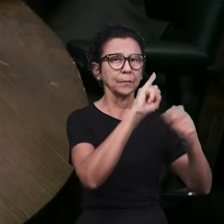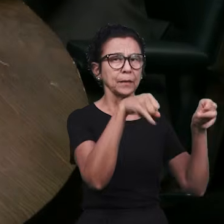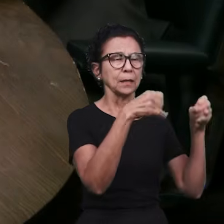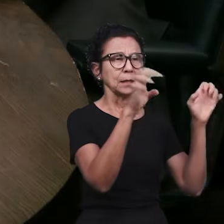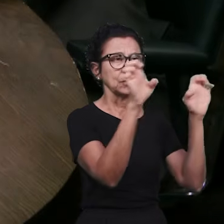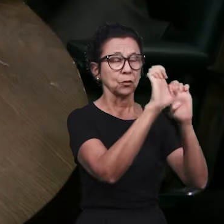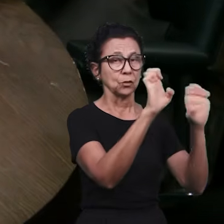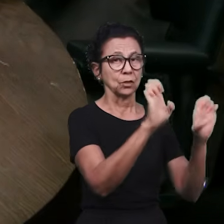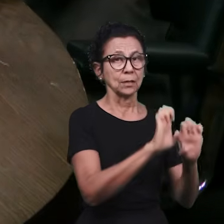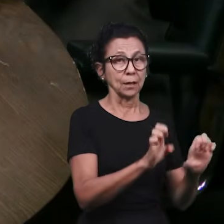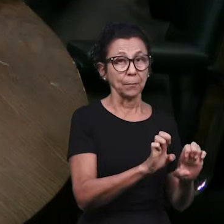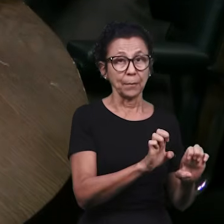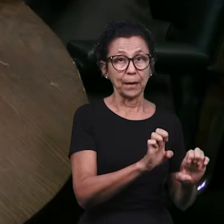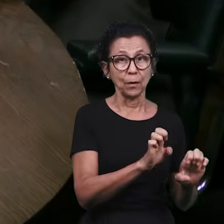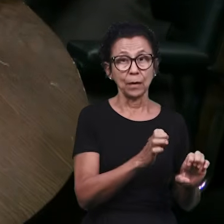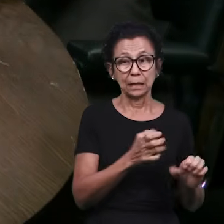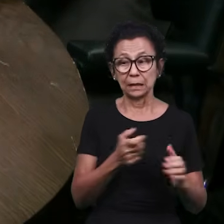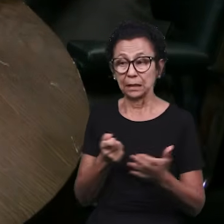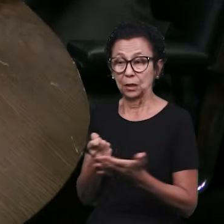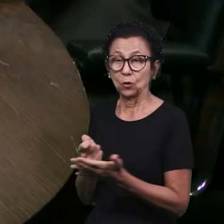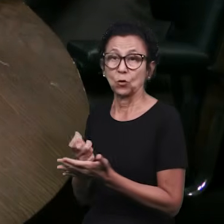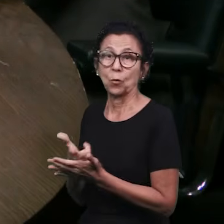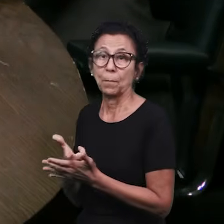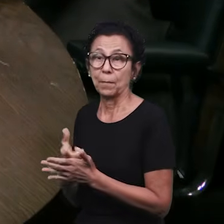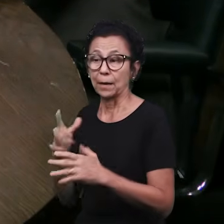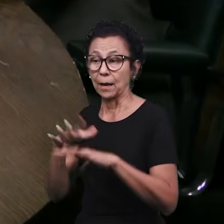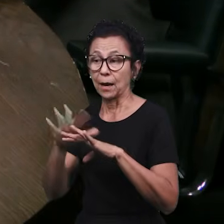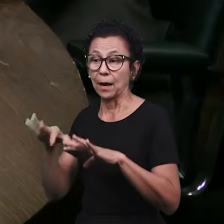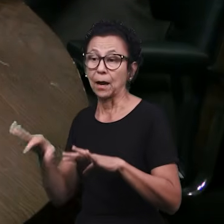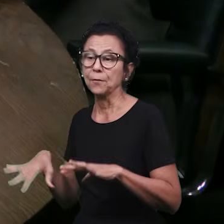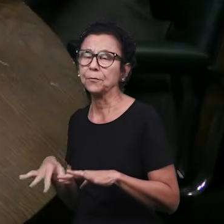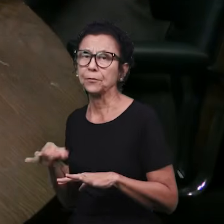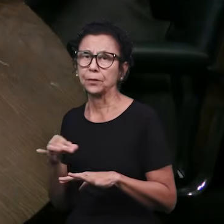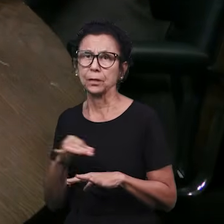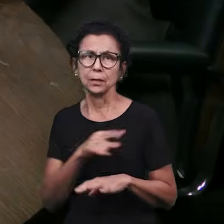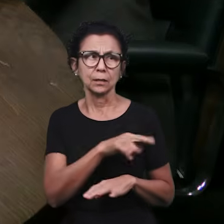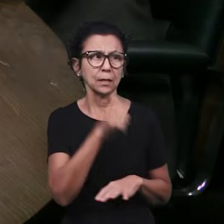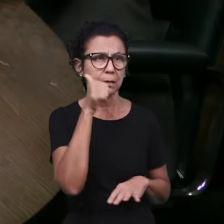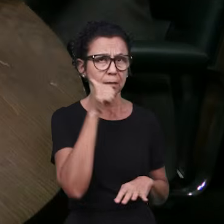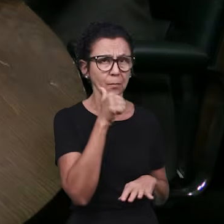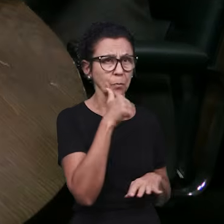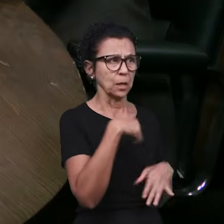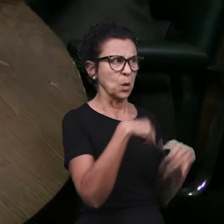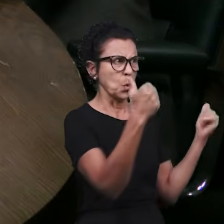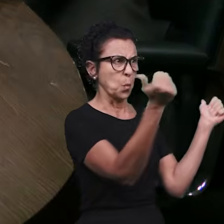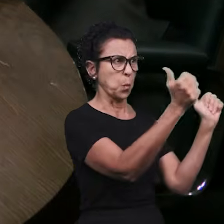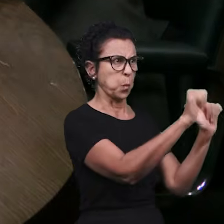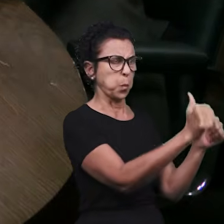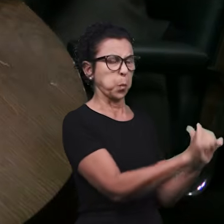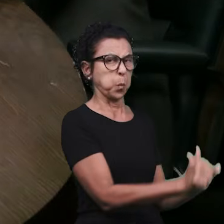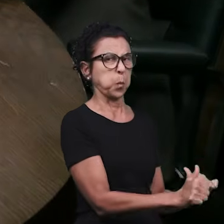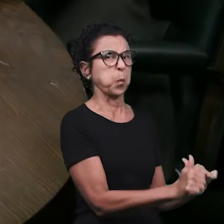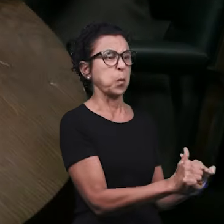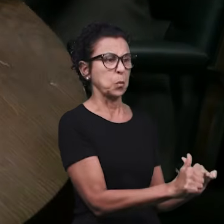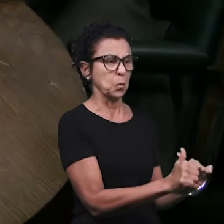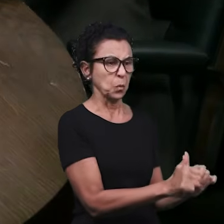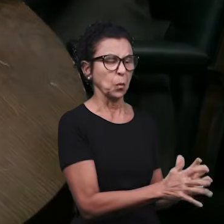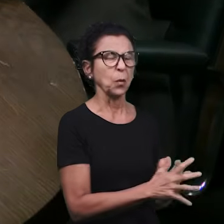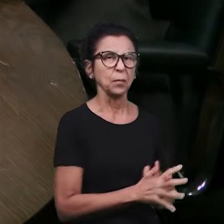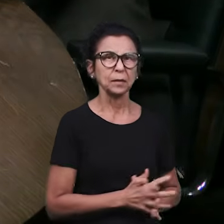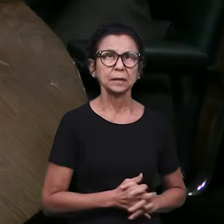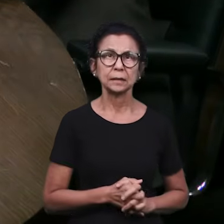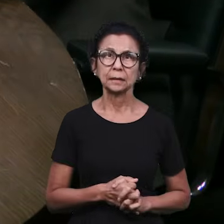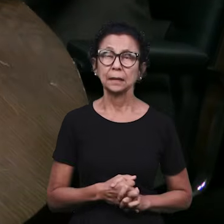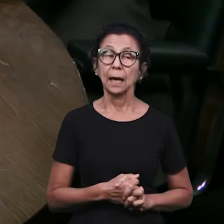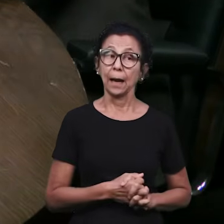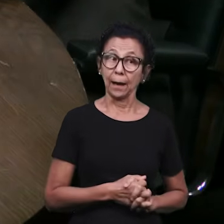antes E ela já eram tinha reis altamente idólatras, ímpios. A e idolatria era algo tremendo no não, meio e antes daquele sem rei. falar a